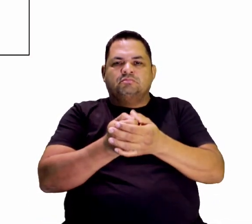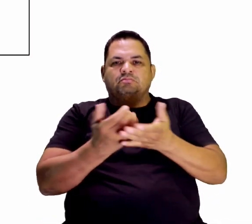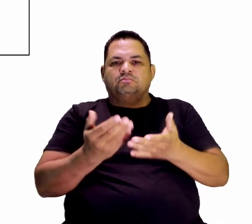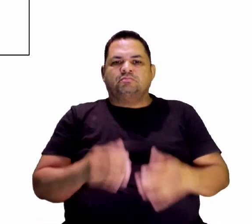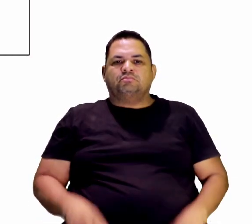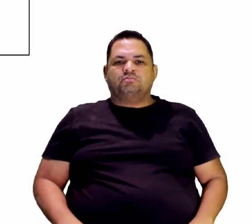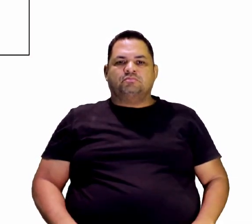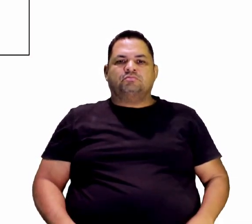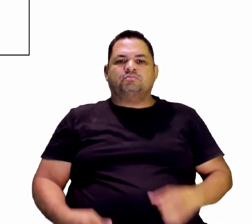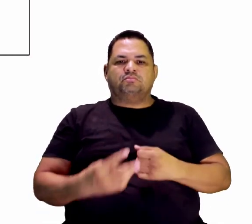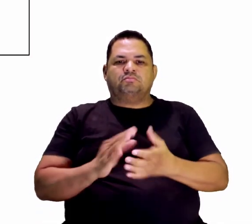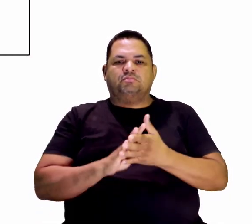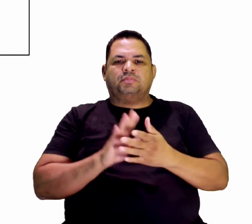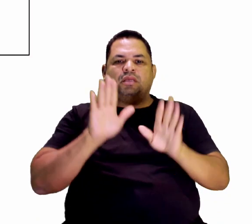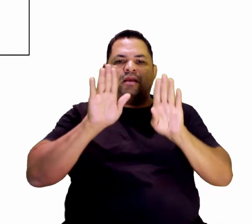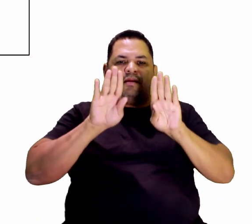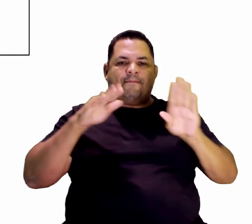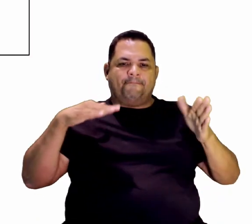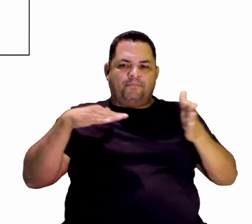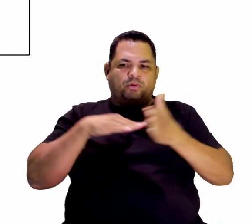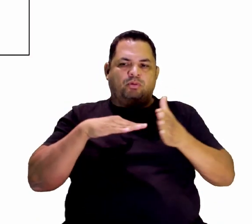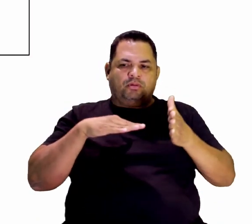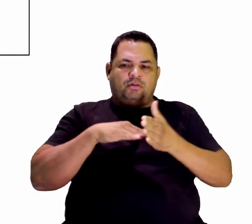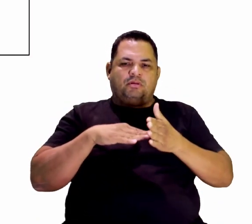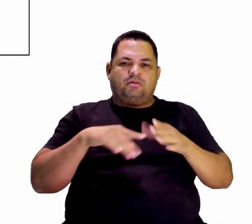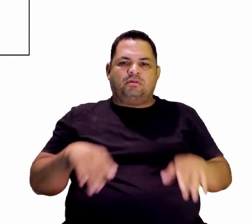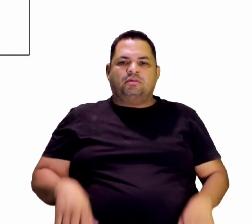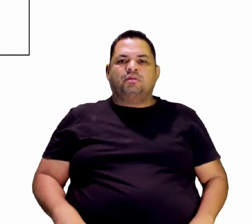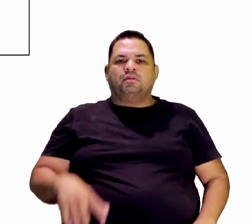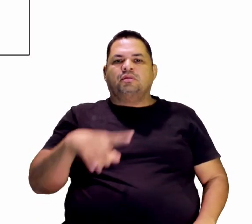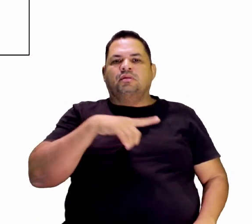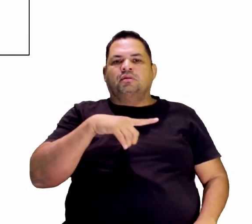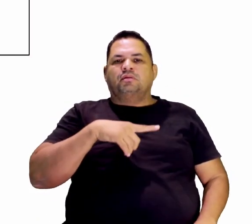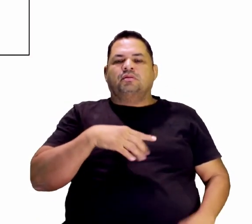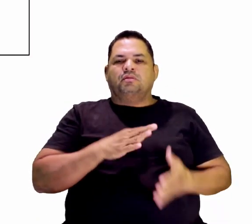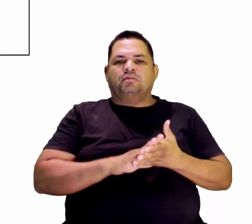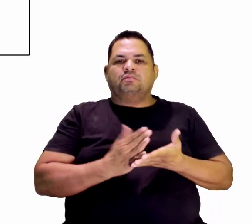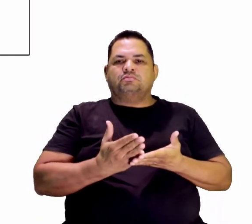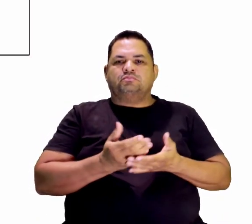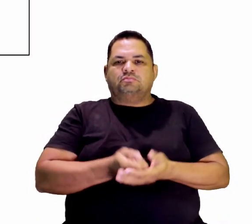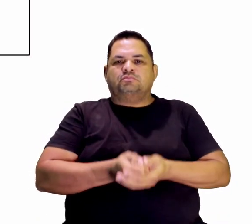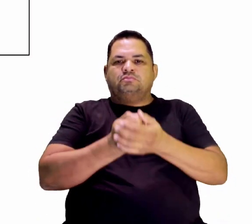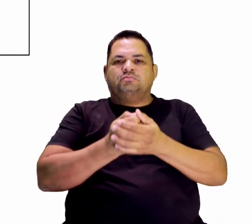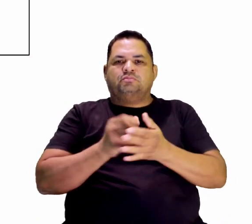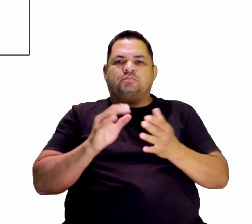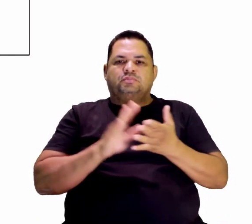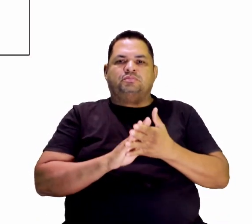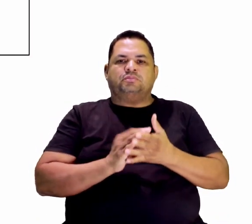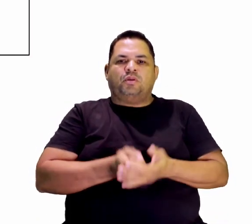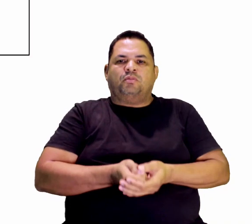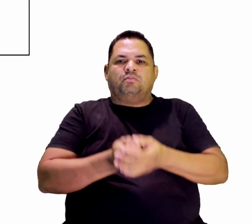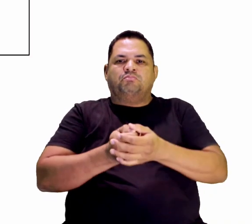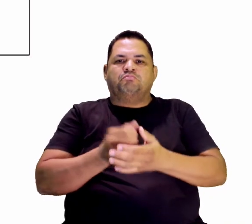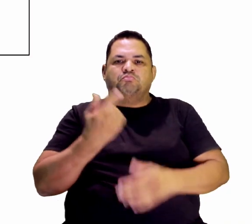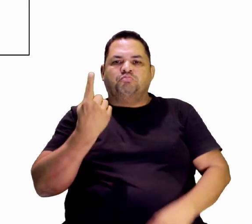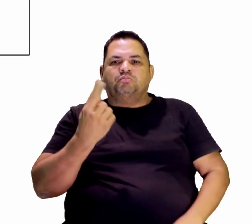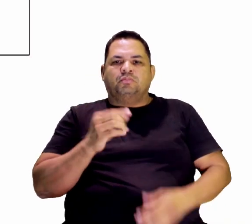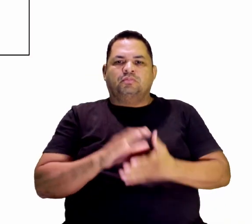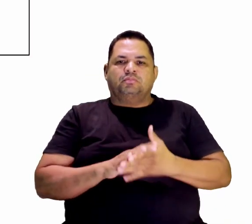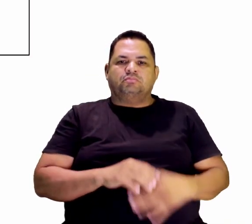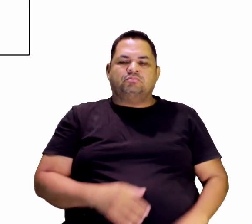largada também, tá? Então aí eu tenho uma prévia de como realizar esse movimento, né? Lançando